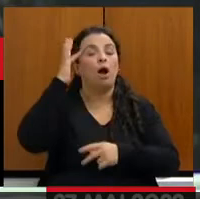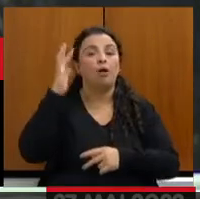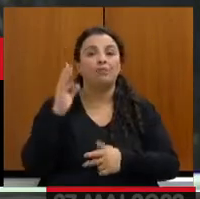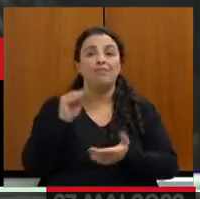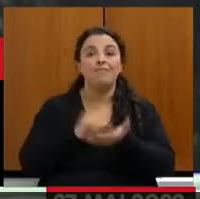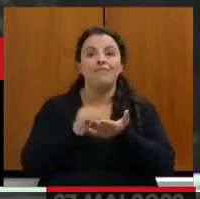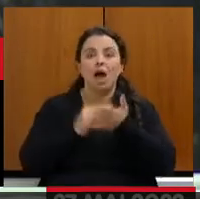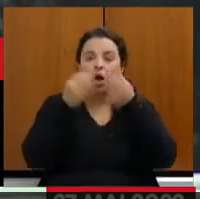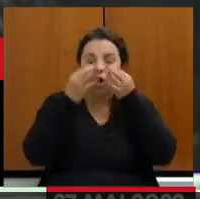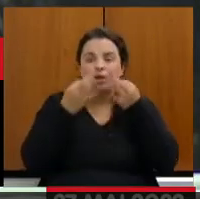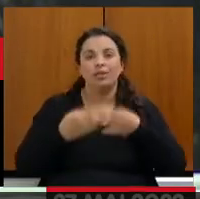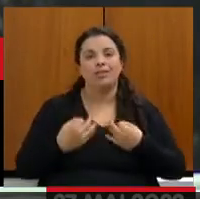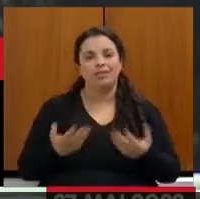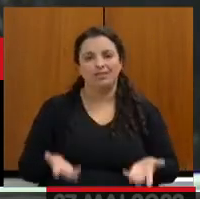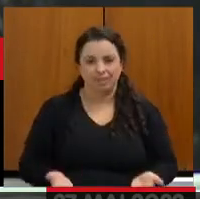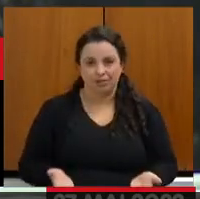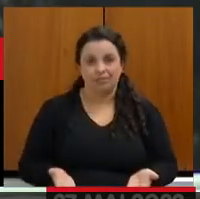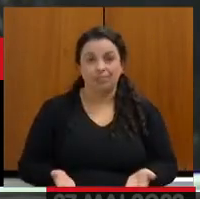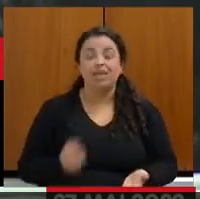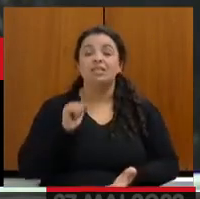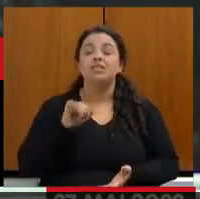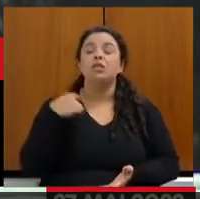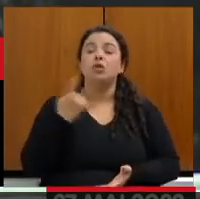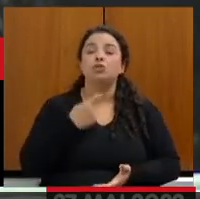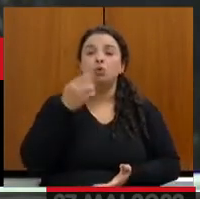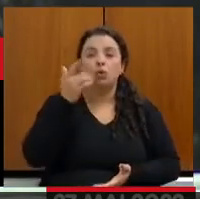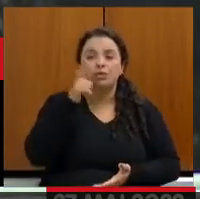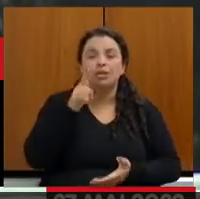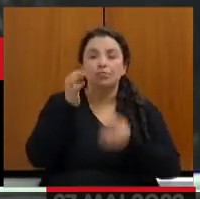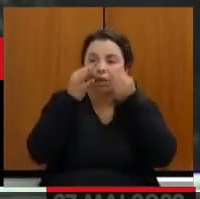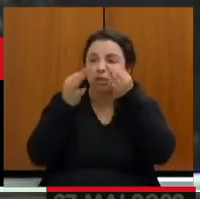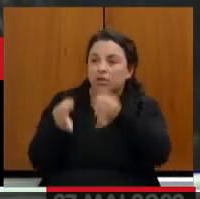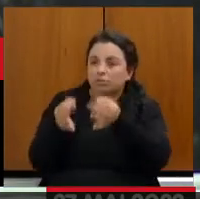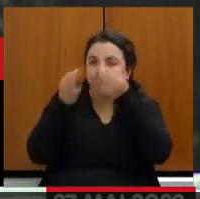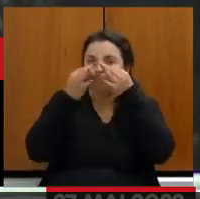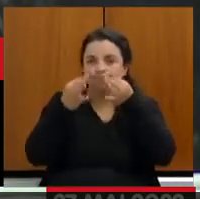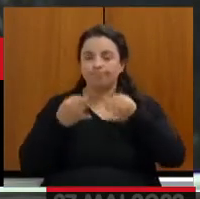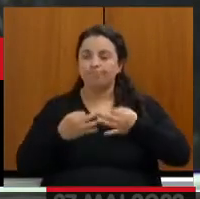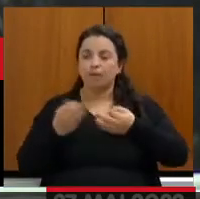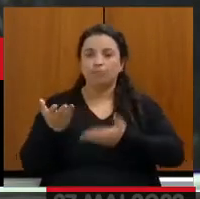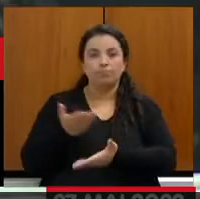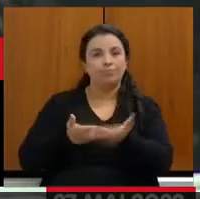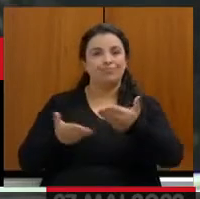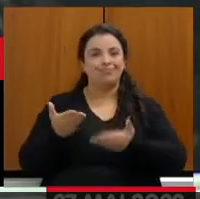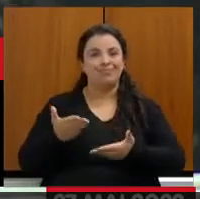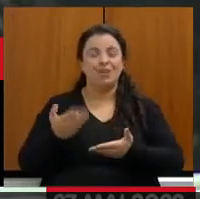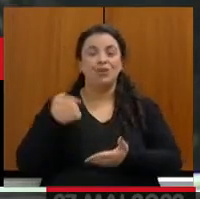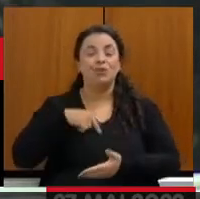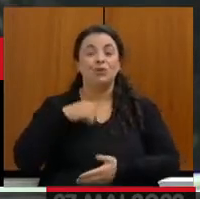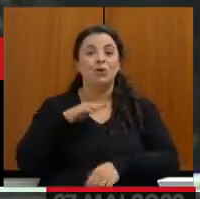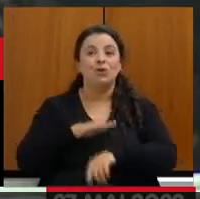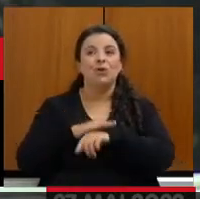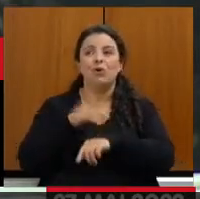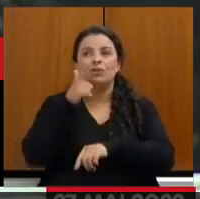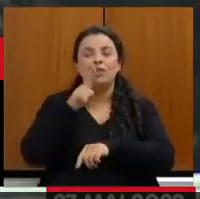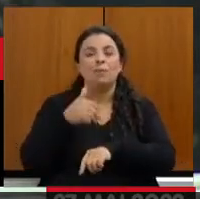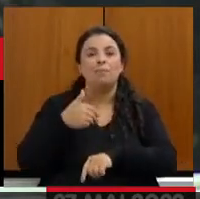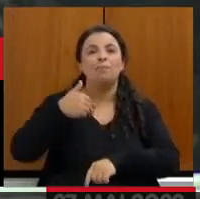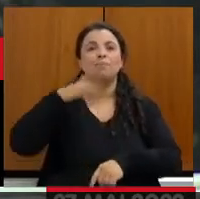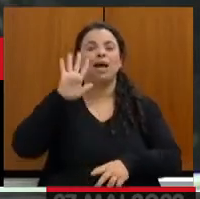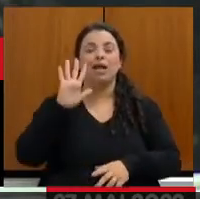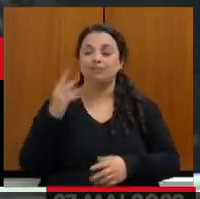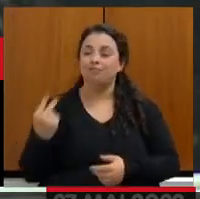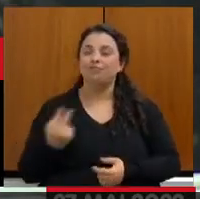escuta se nós conseguirmos nos escutar nós aqui presente a gente enriquece muito a gente